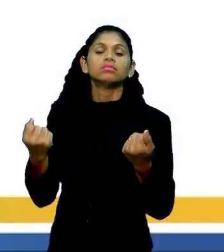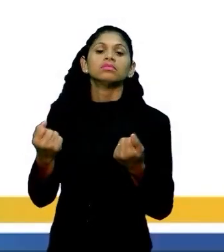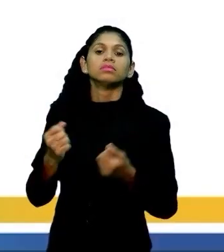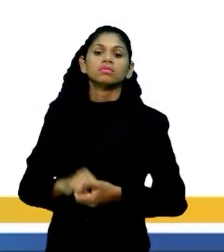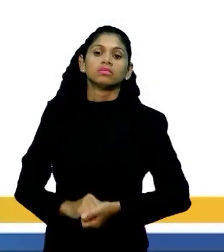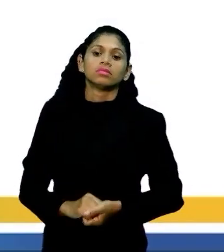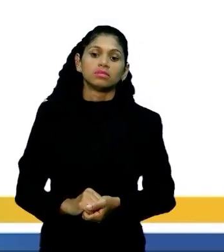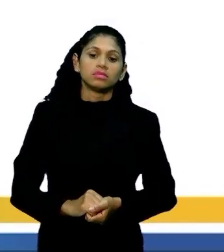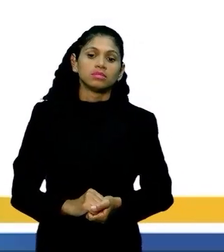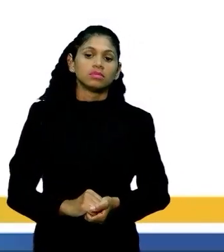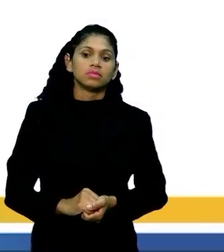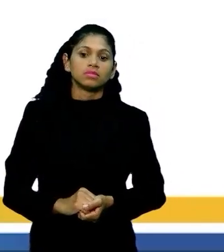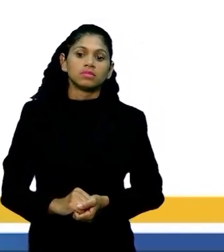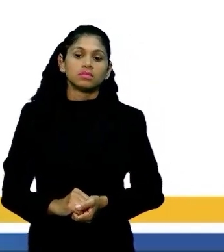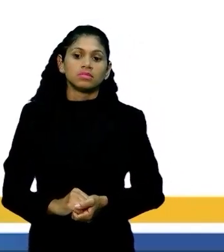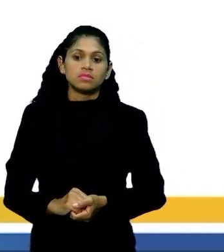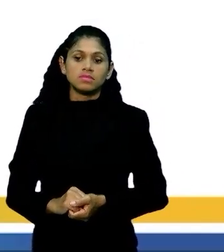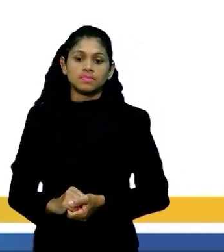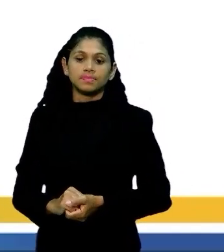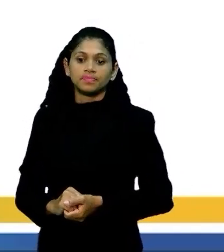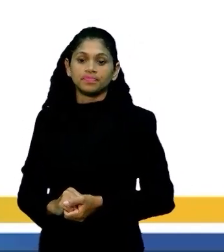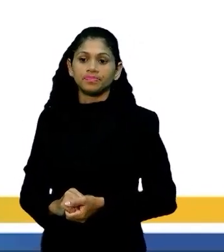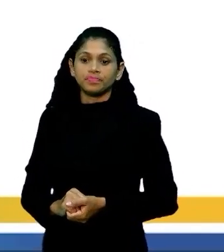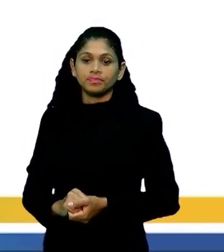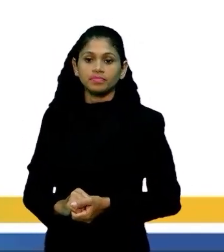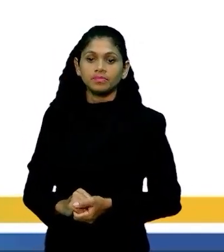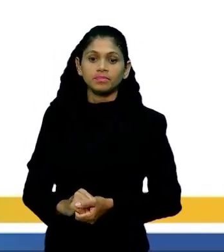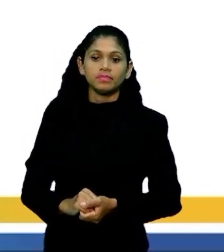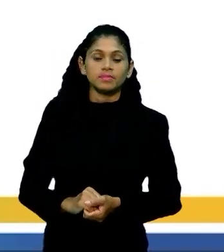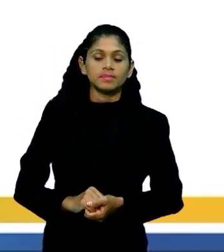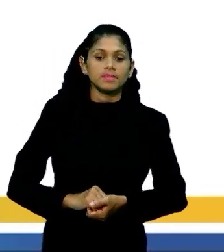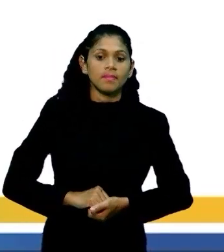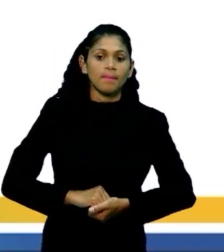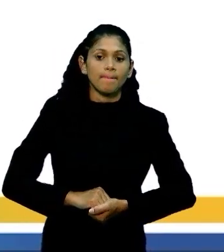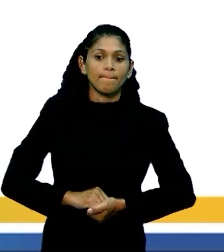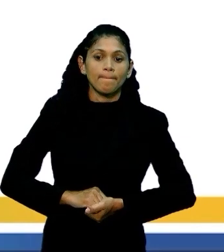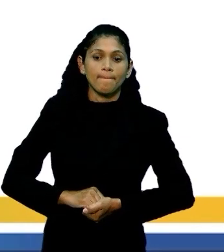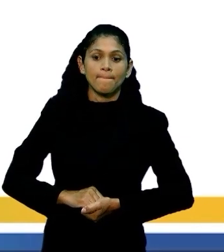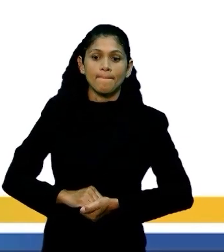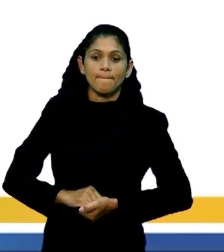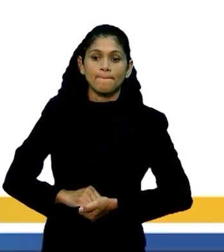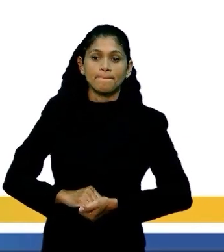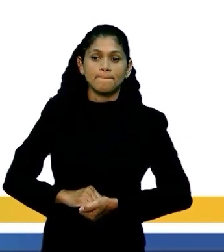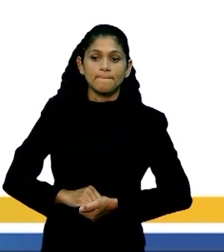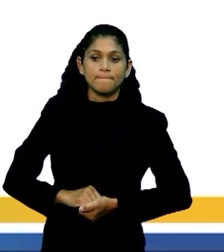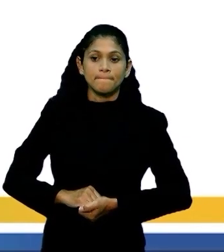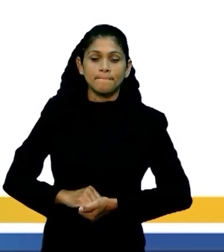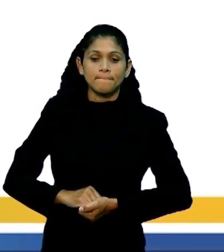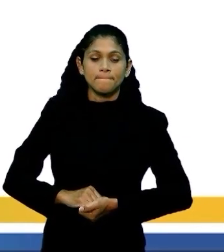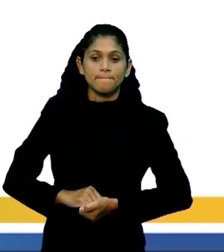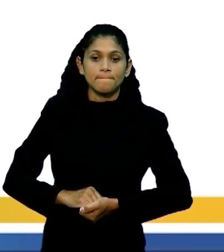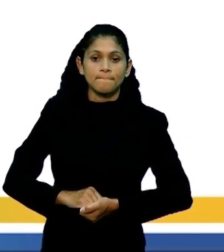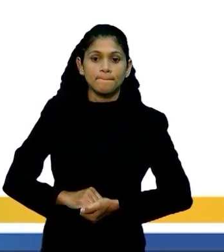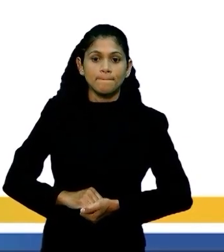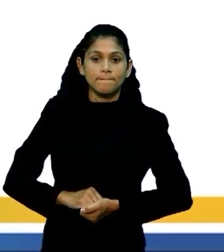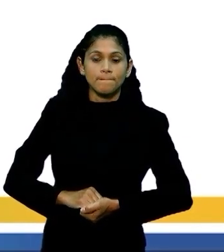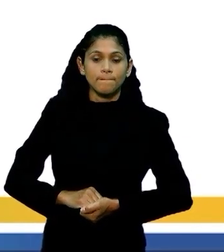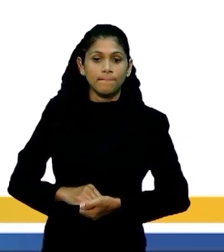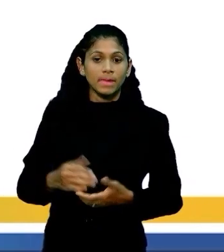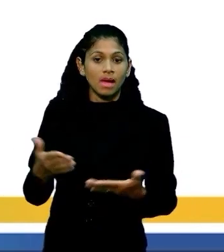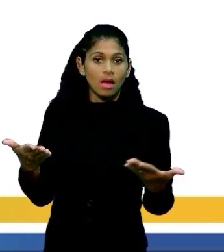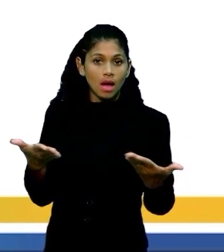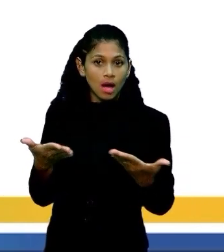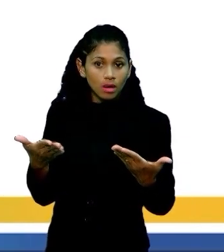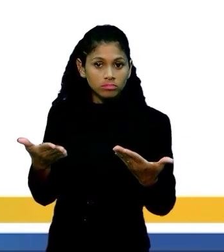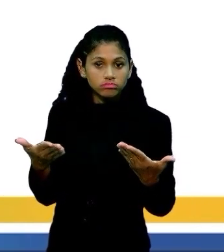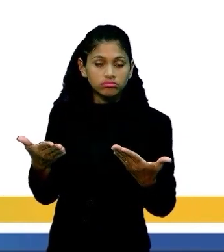lá foca na tela então a gente já falou aqui da competência que é relevante paraa vida integradora social e formadora de identidade e aí a gente